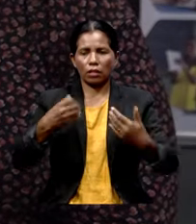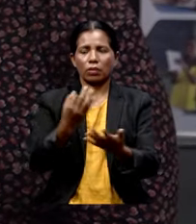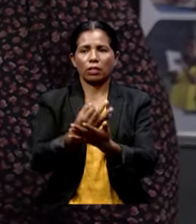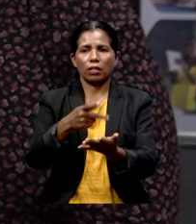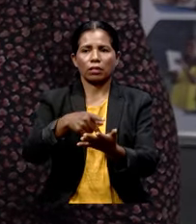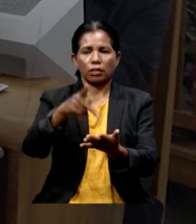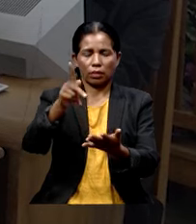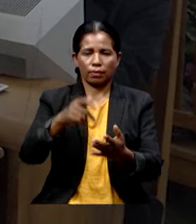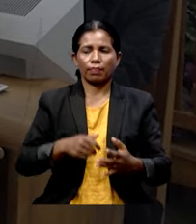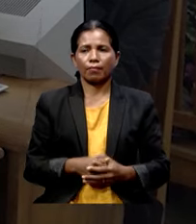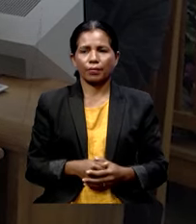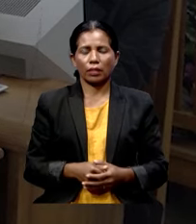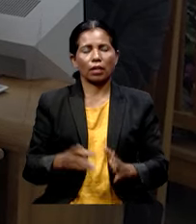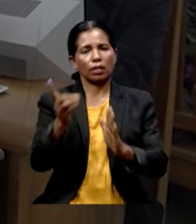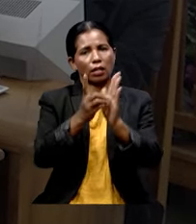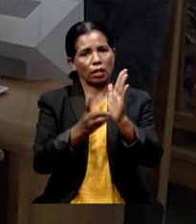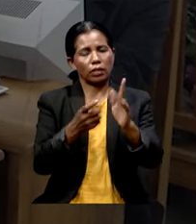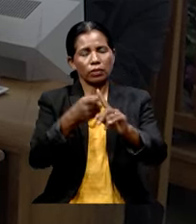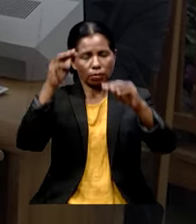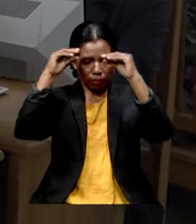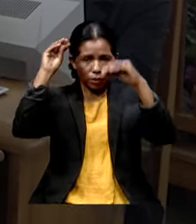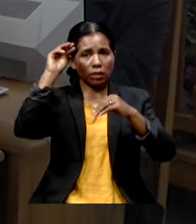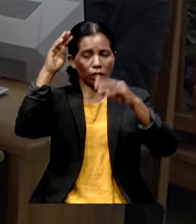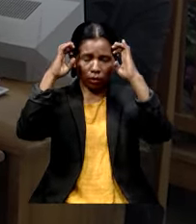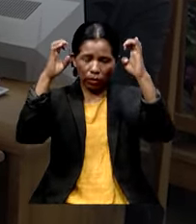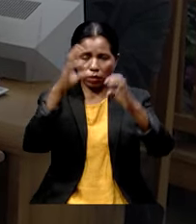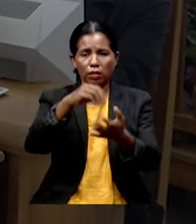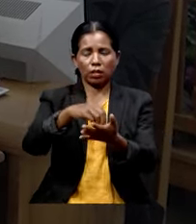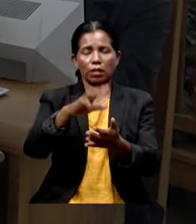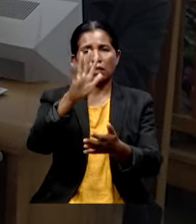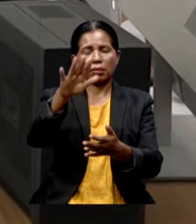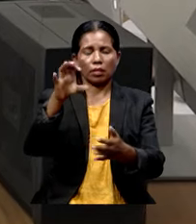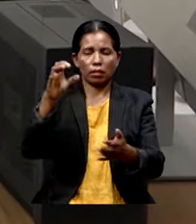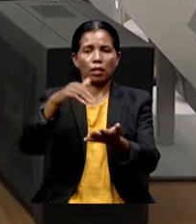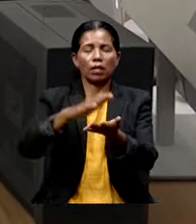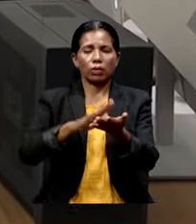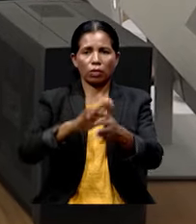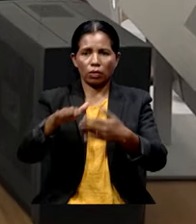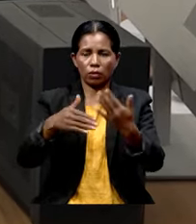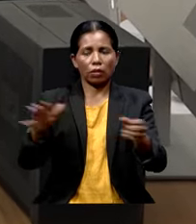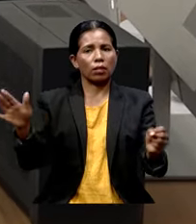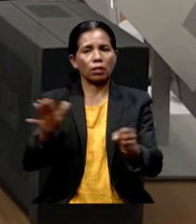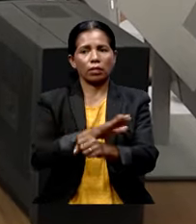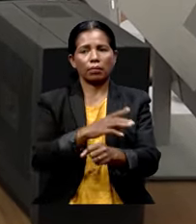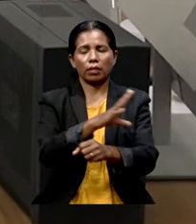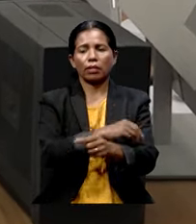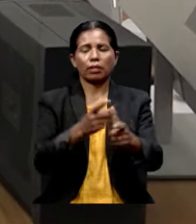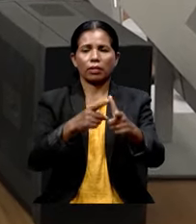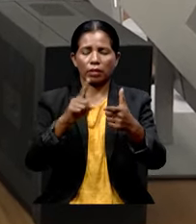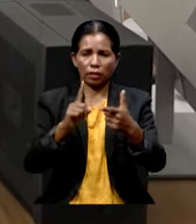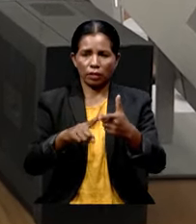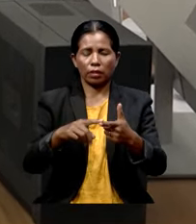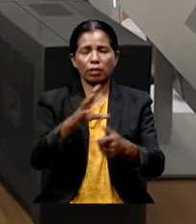no estabelecimento. Ter dado o seu Ministério da Educação se coloca de professor Atos Lima, recém ba escola cira, por completa ba primeira fase nian tu